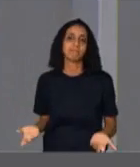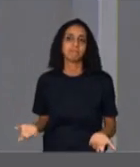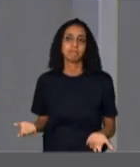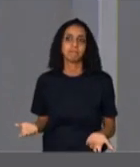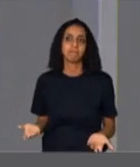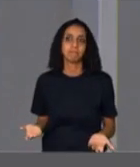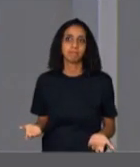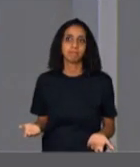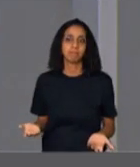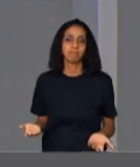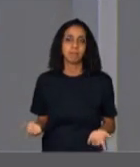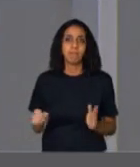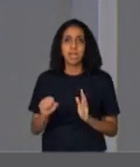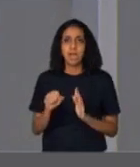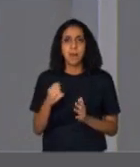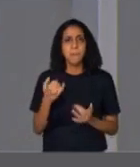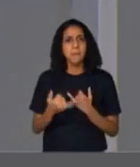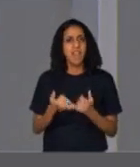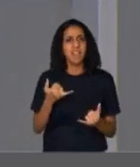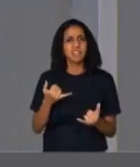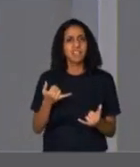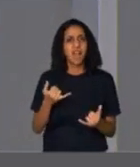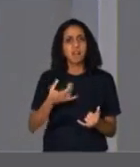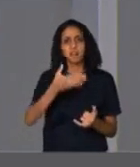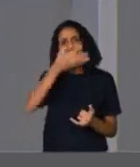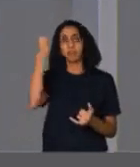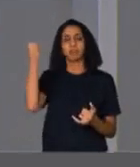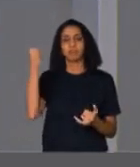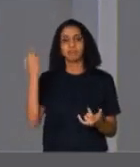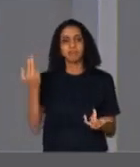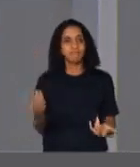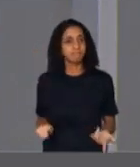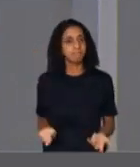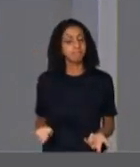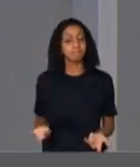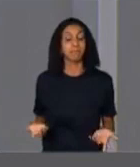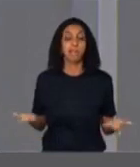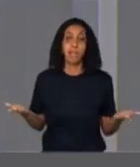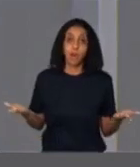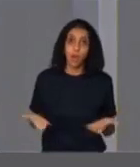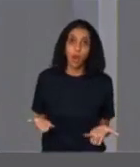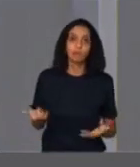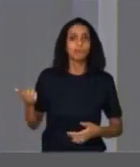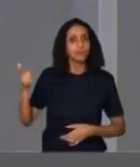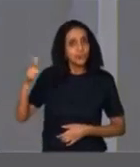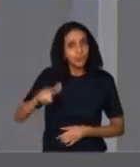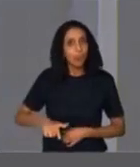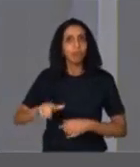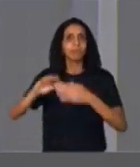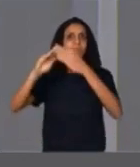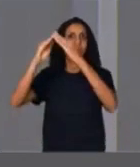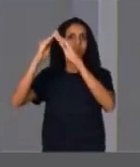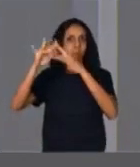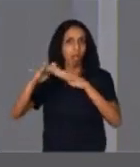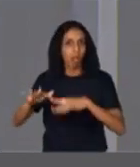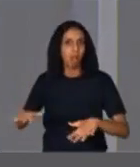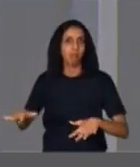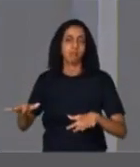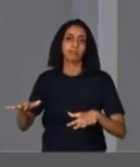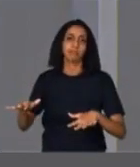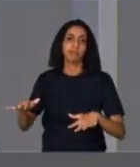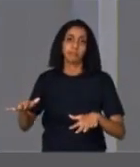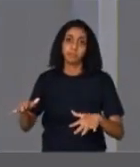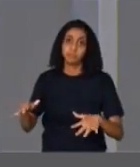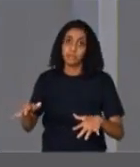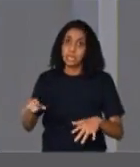início, a gente parece que esquece com rapidez disso. E agora a tragédia se repete. E assim se repetirá enquanto não